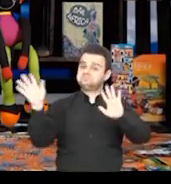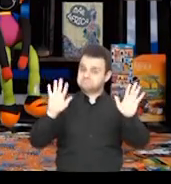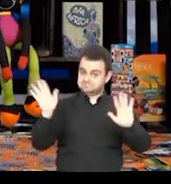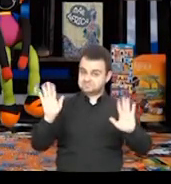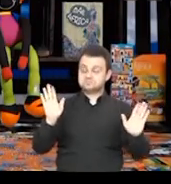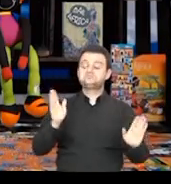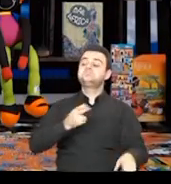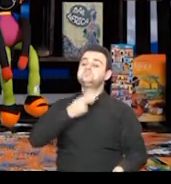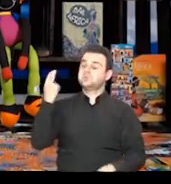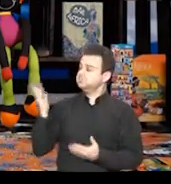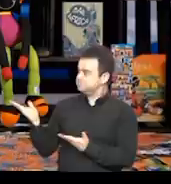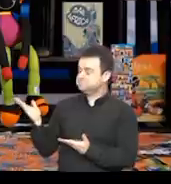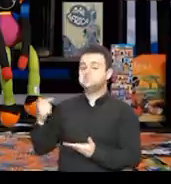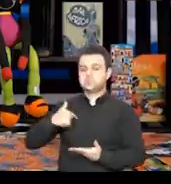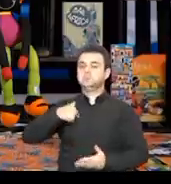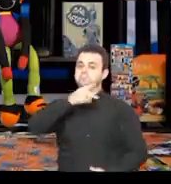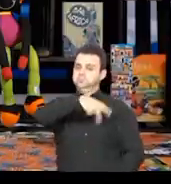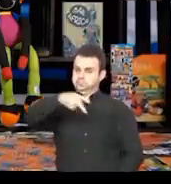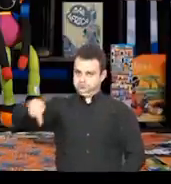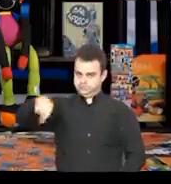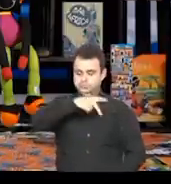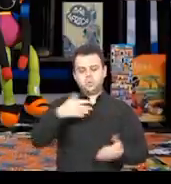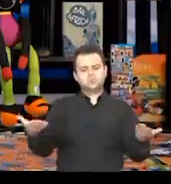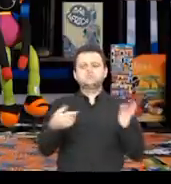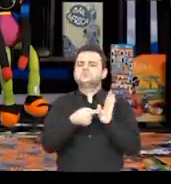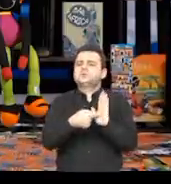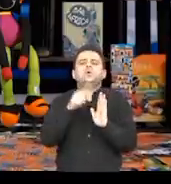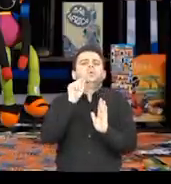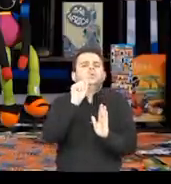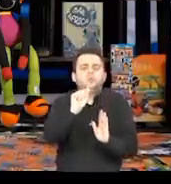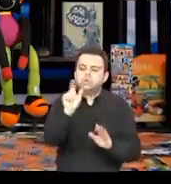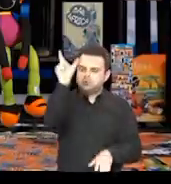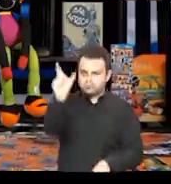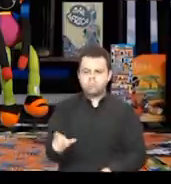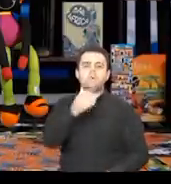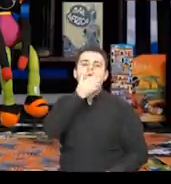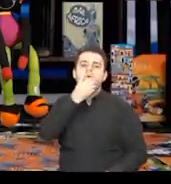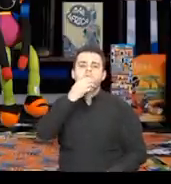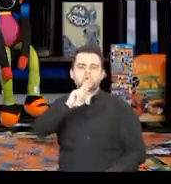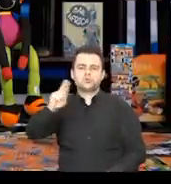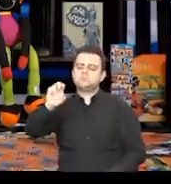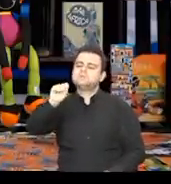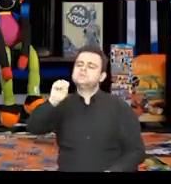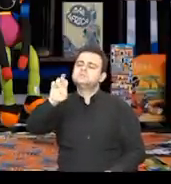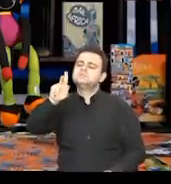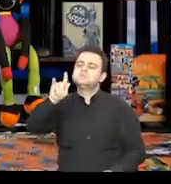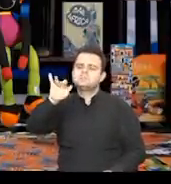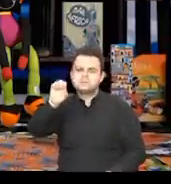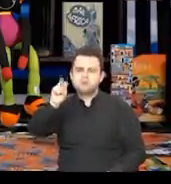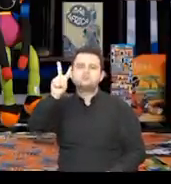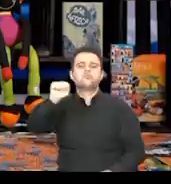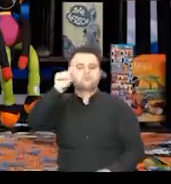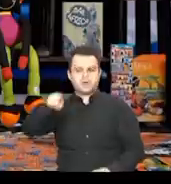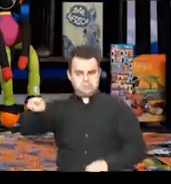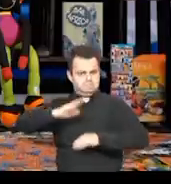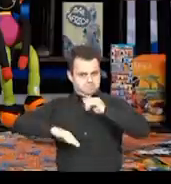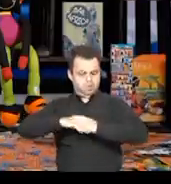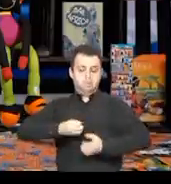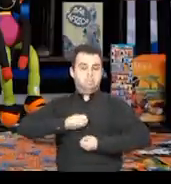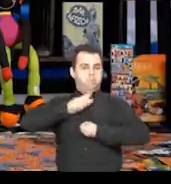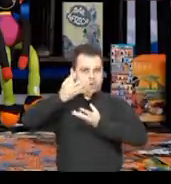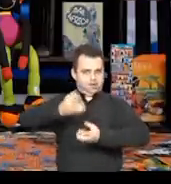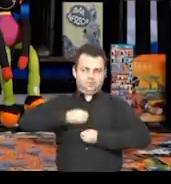Olá, eu sou a professora Vanessa e trago hoje para vocês o agitador cultural, o poeta da periferia, Sérgio